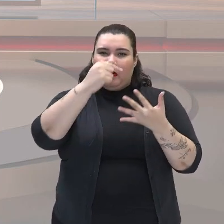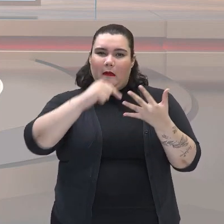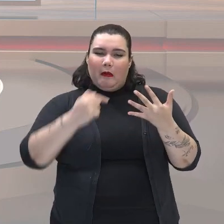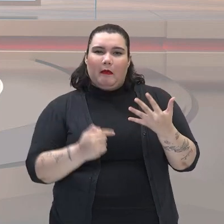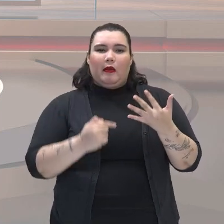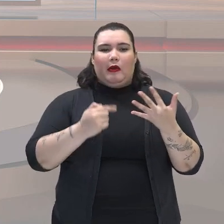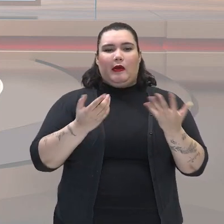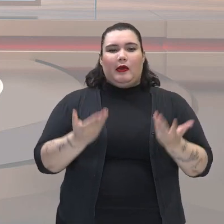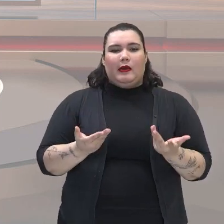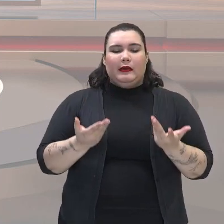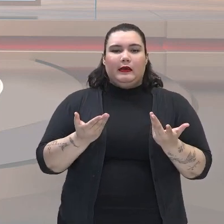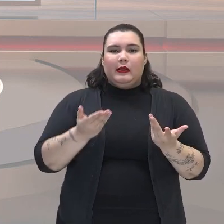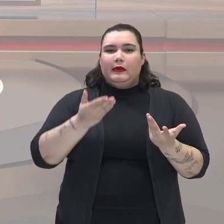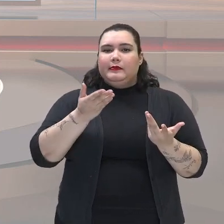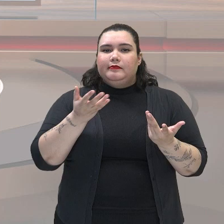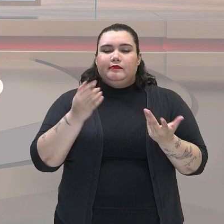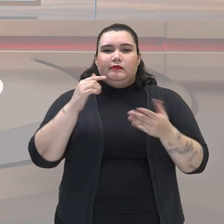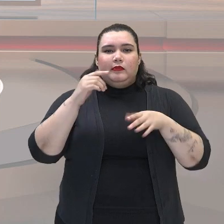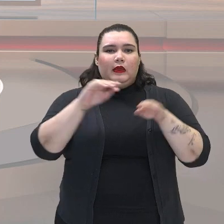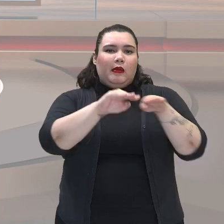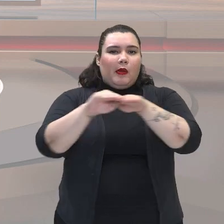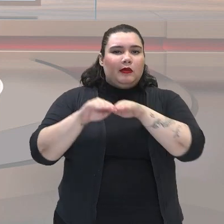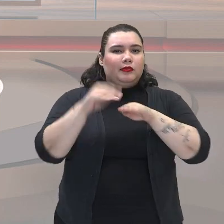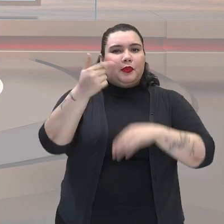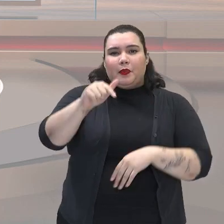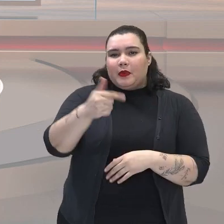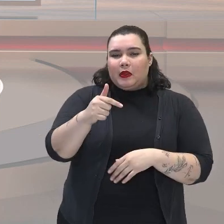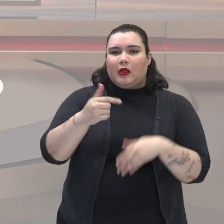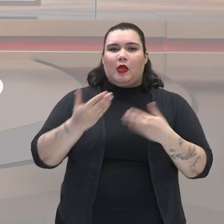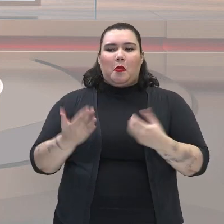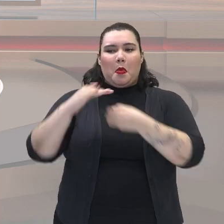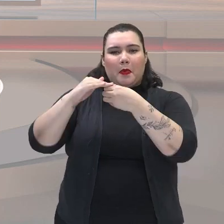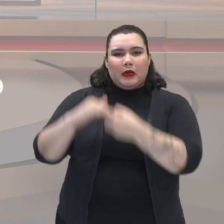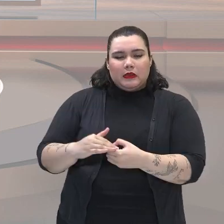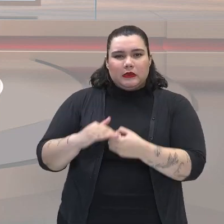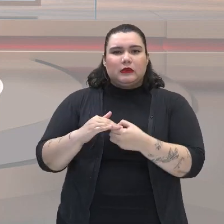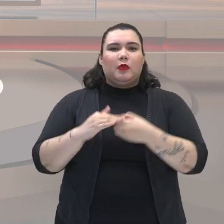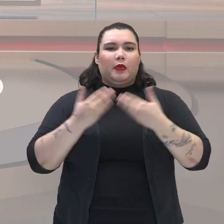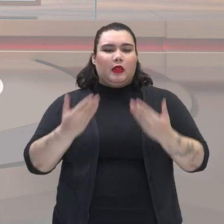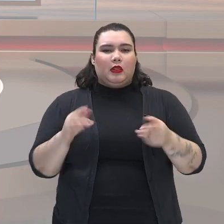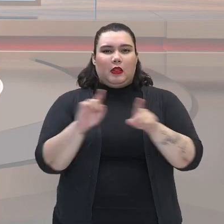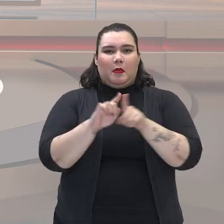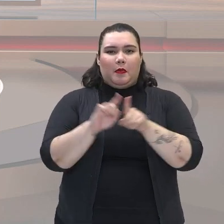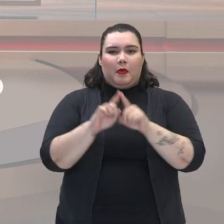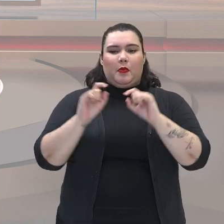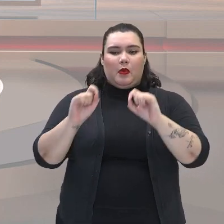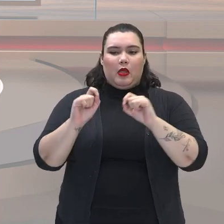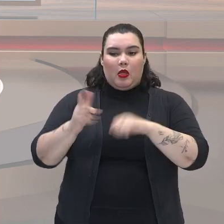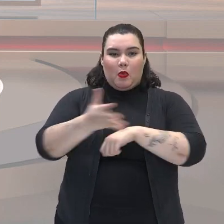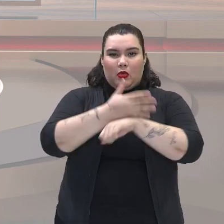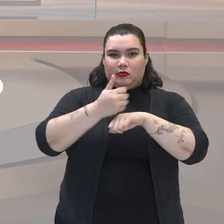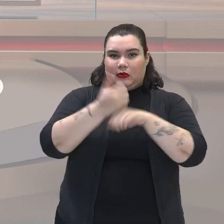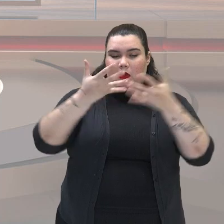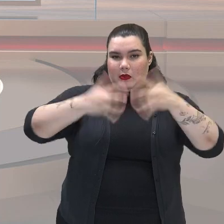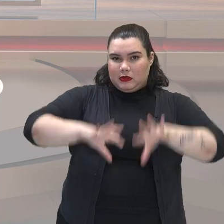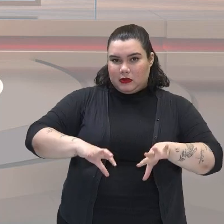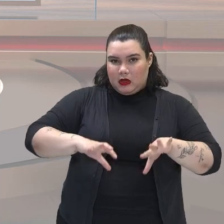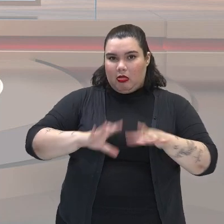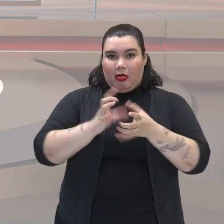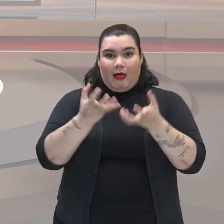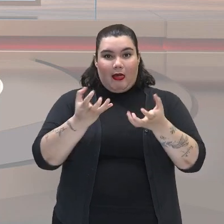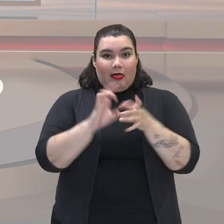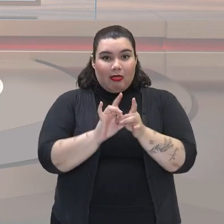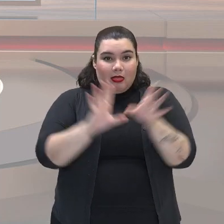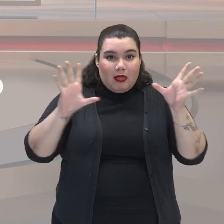quê? De desigualdade, de opressão, e de repente vem o processo de descolonização, né, de